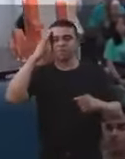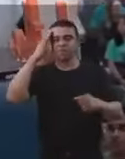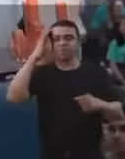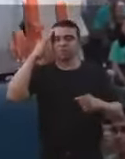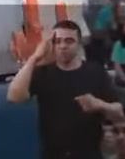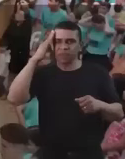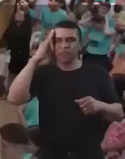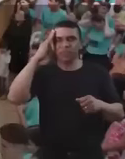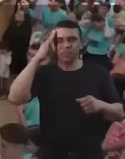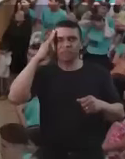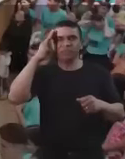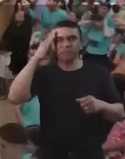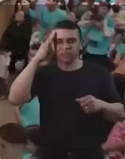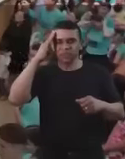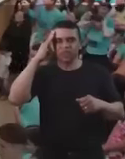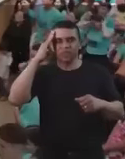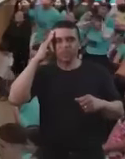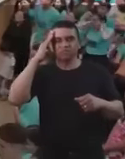ofendido.